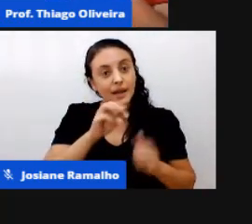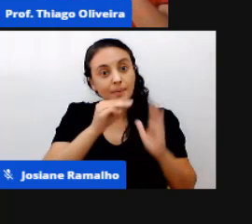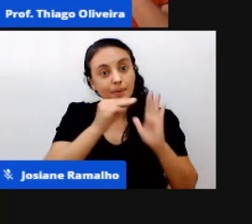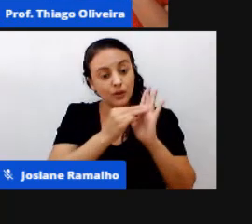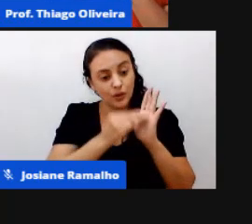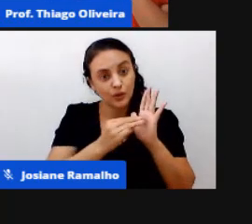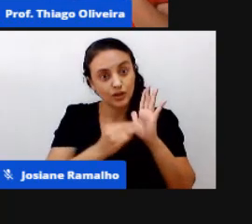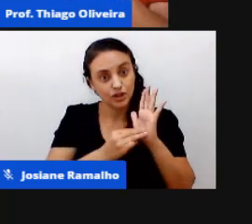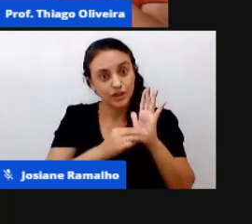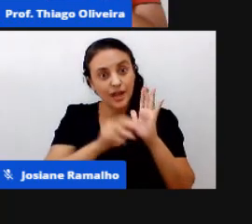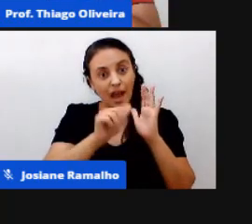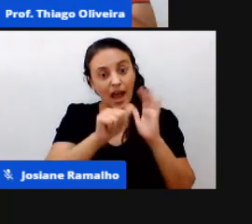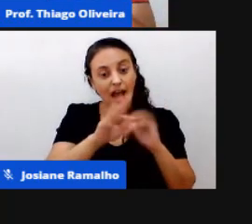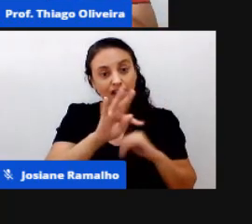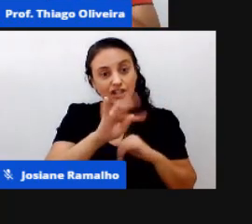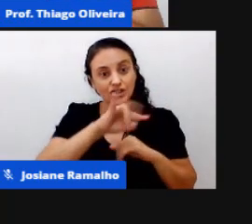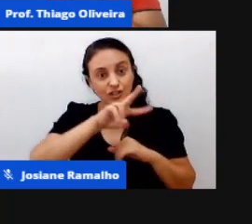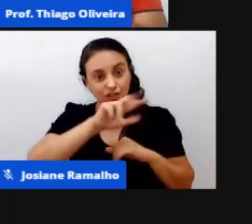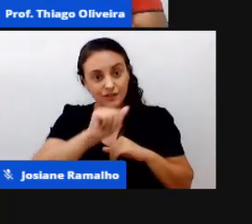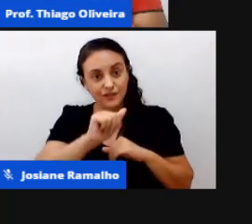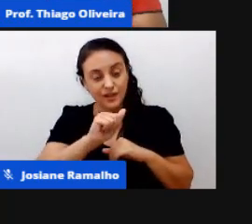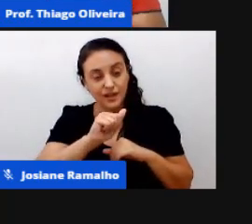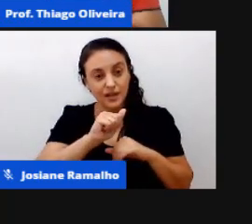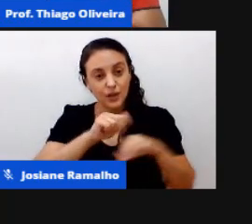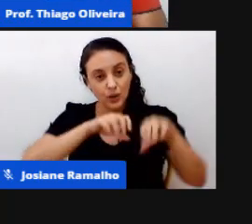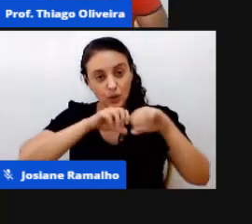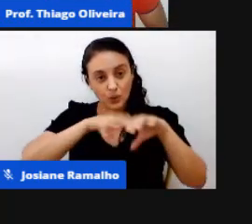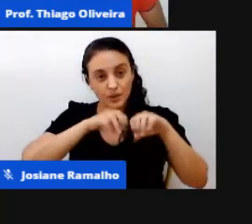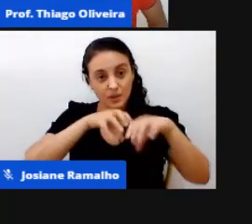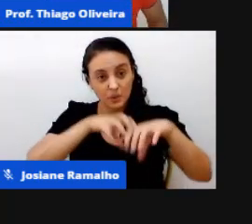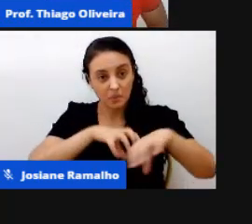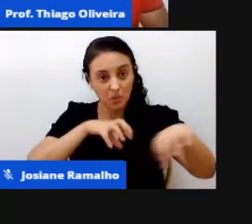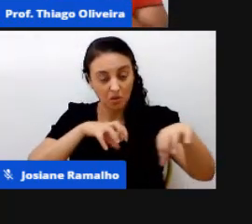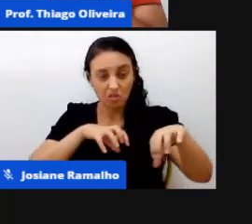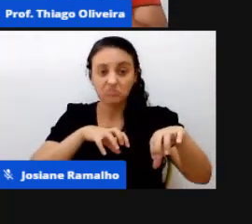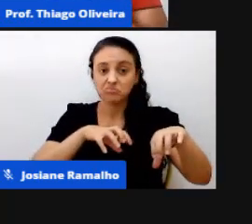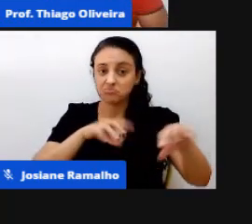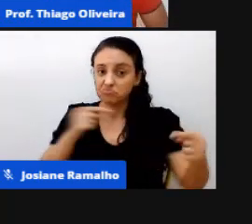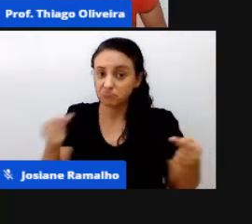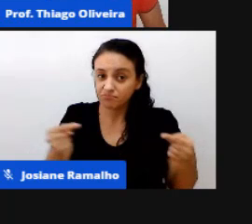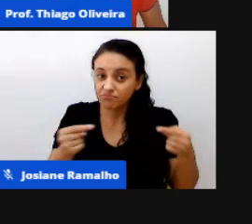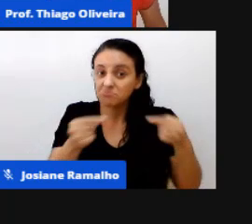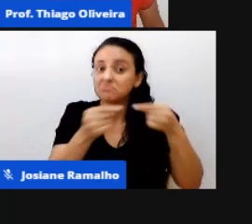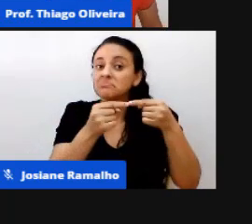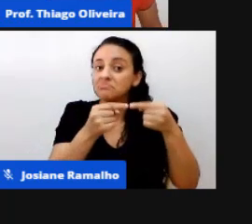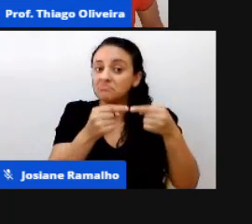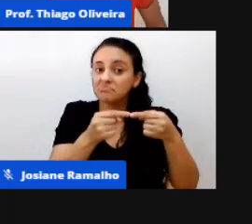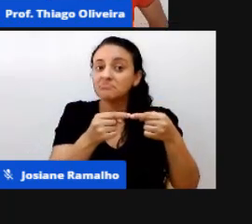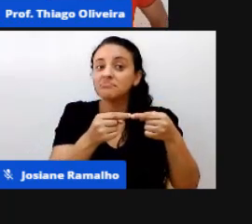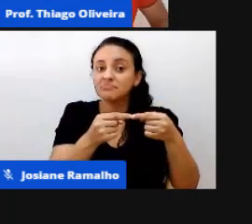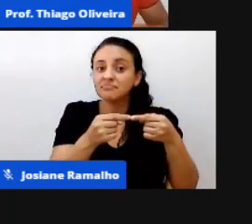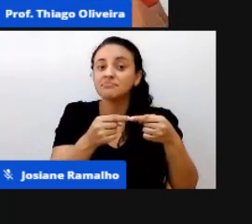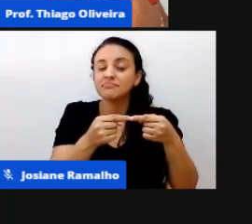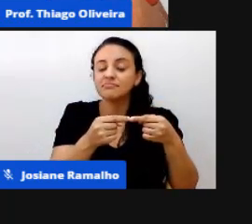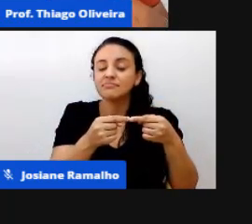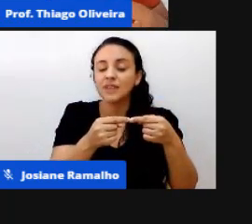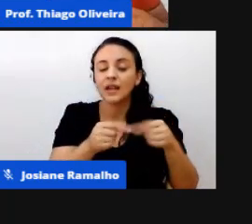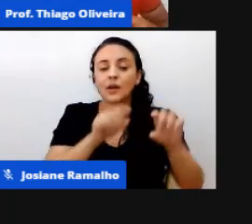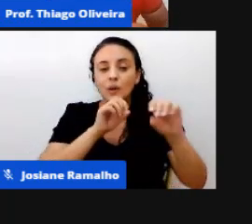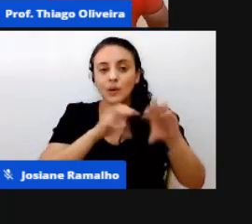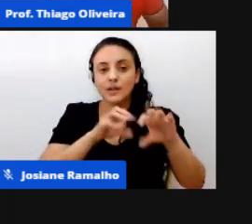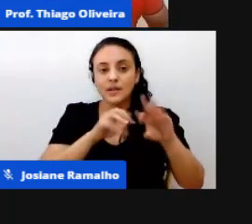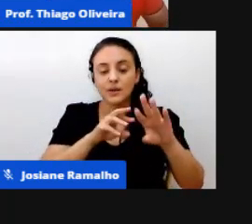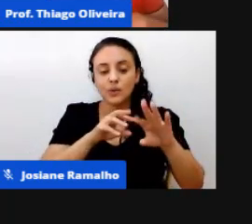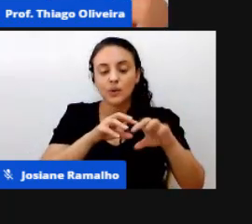Por quê? Porque o ensino remoto tem características muito peculiares às metodologias ativas. No ensino remoto,